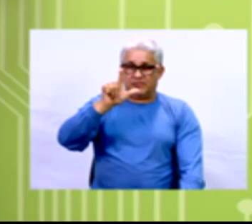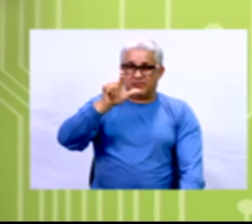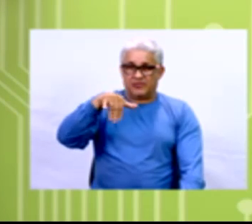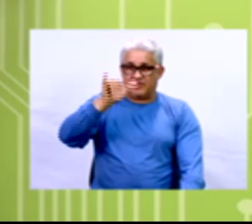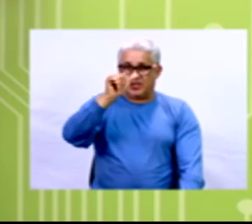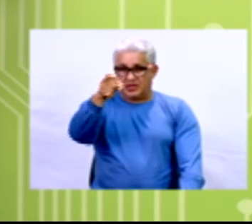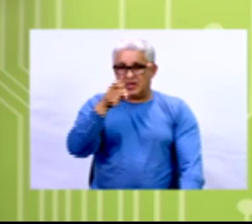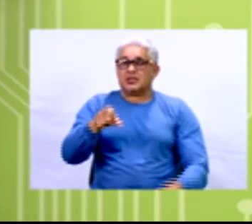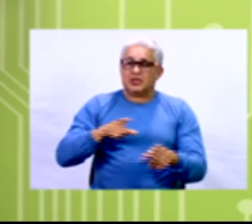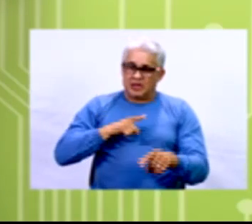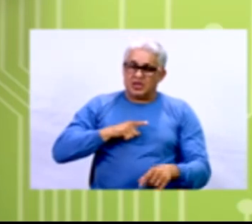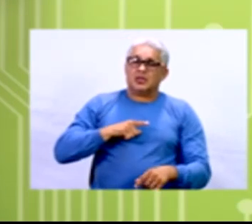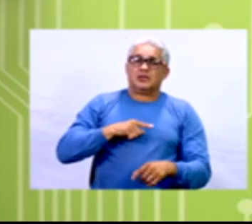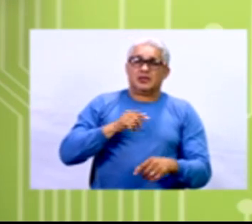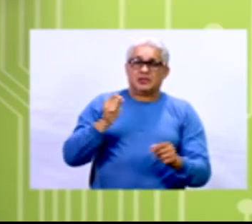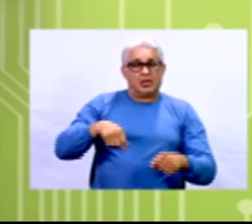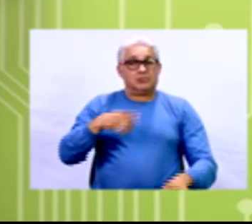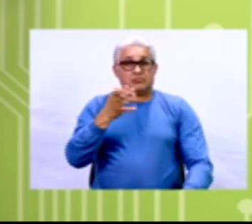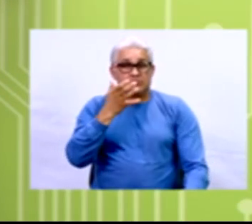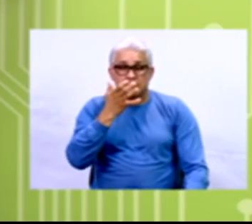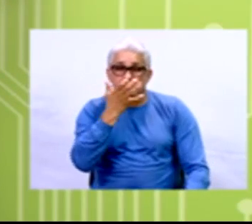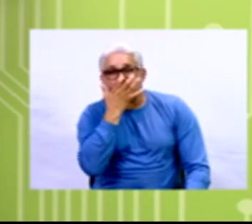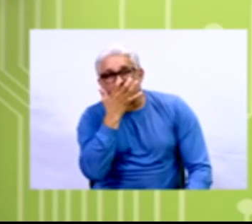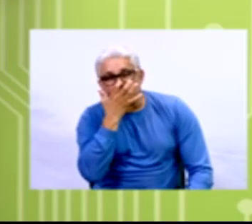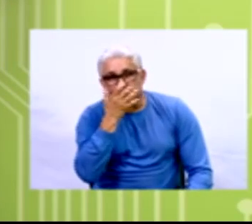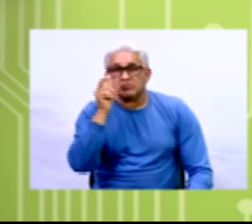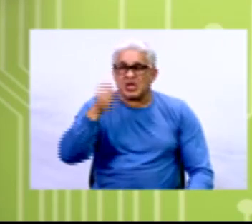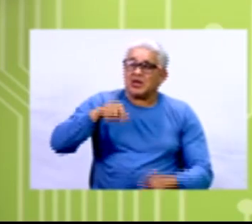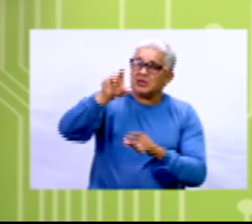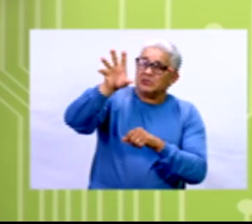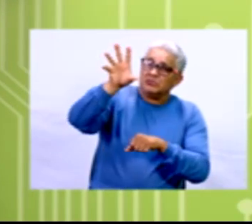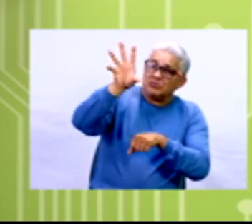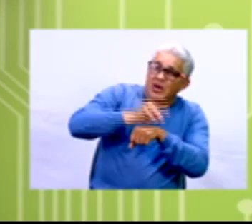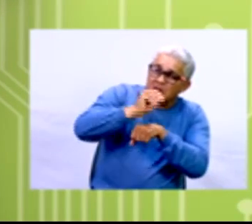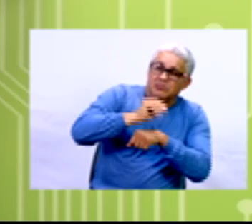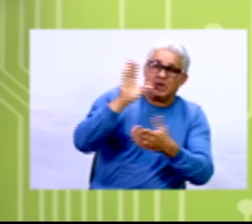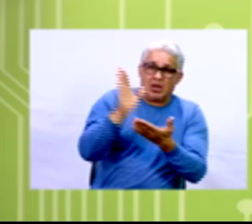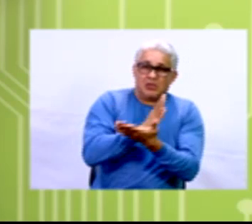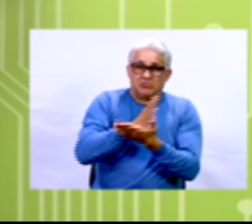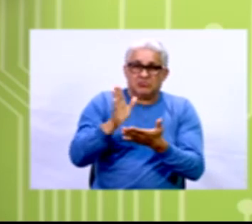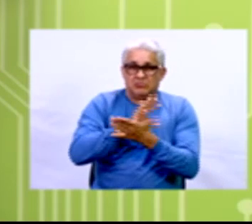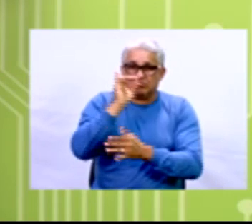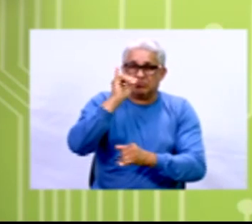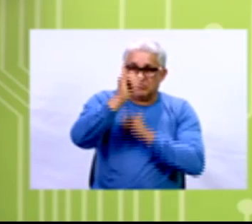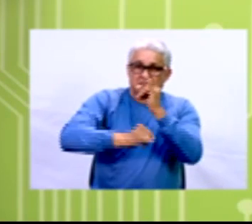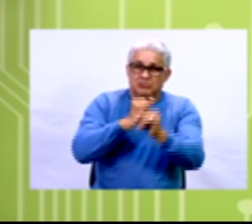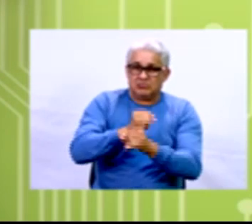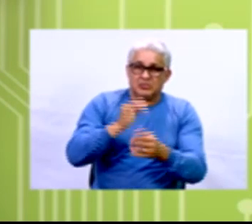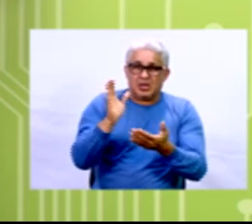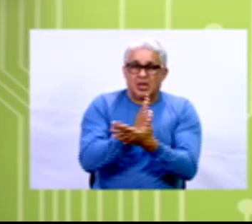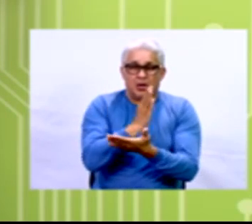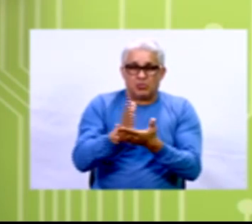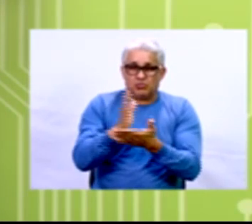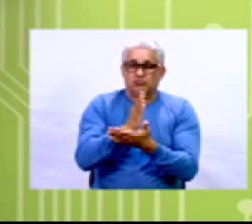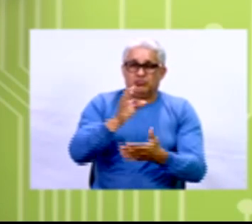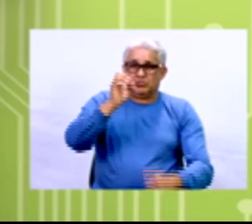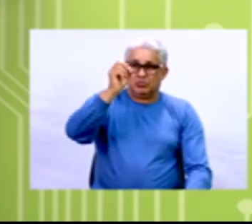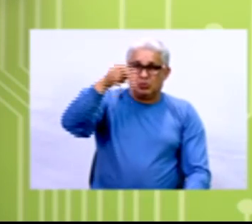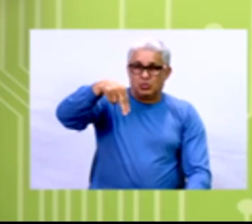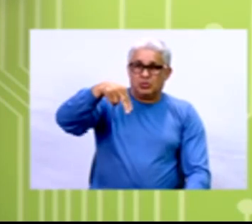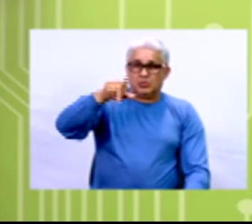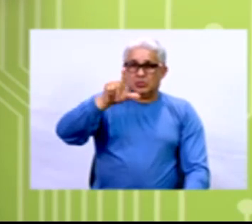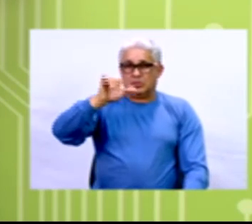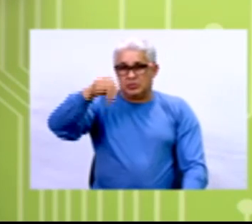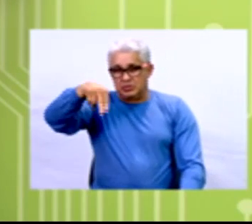você pode assistir online, você pode baixar, alguns vocês podem baixar, outros só online. Então, aqui nós temos